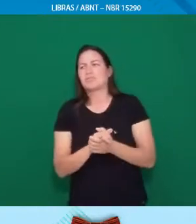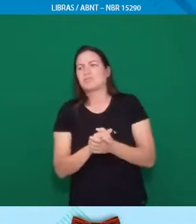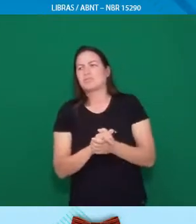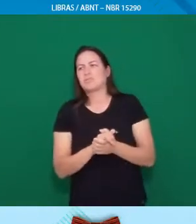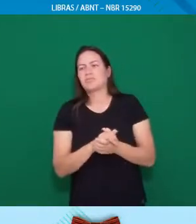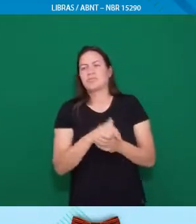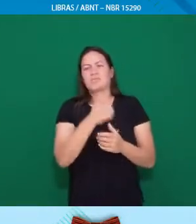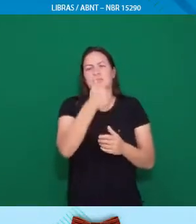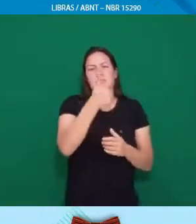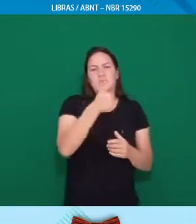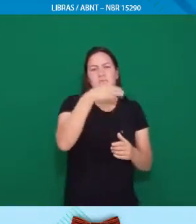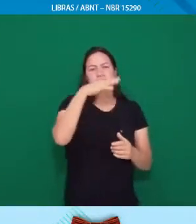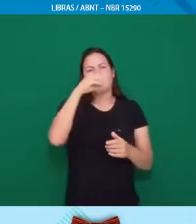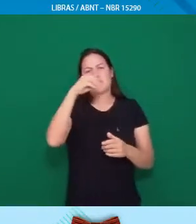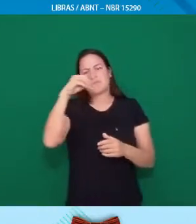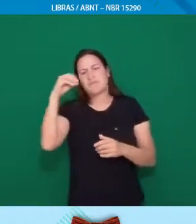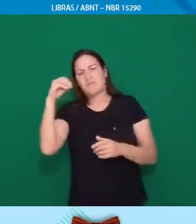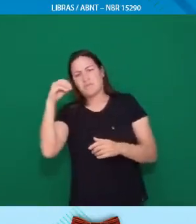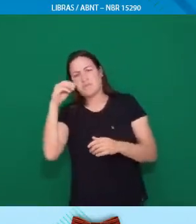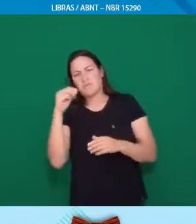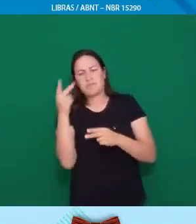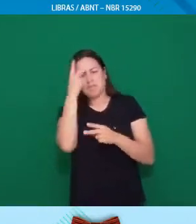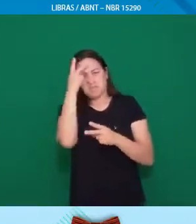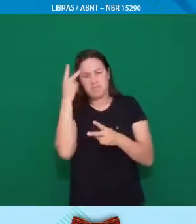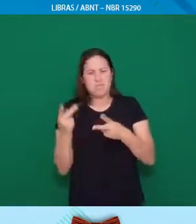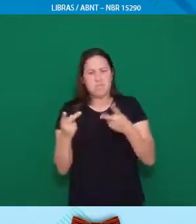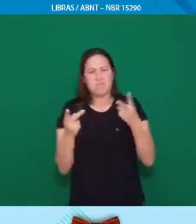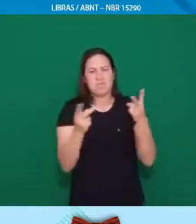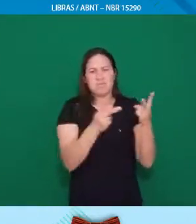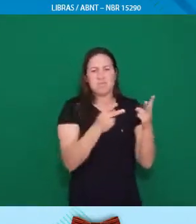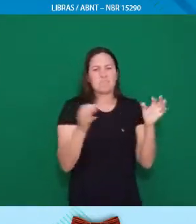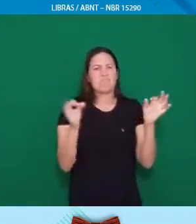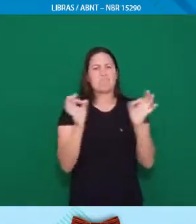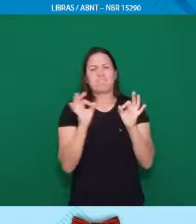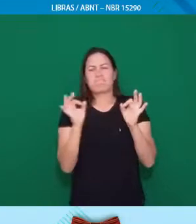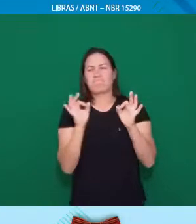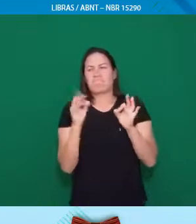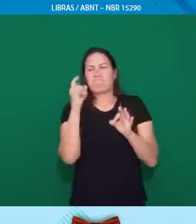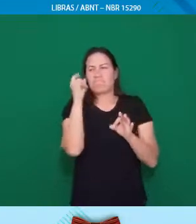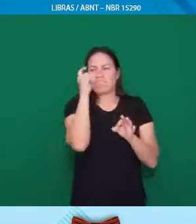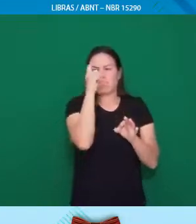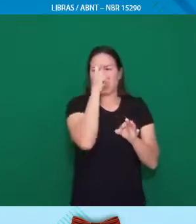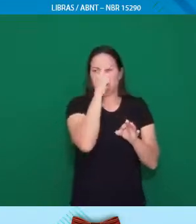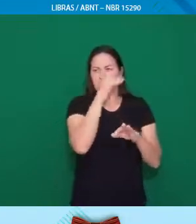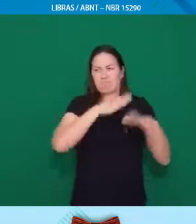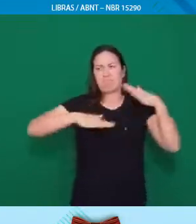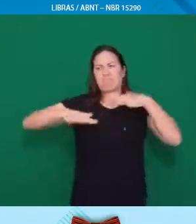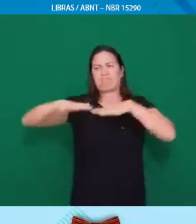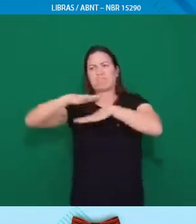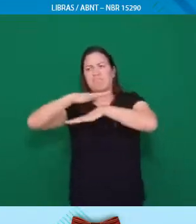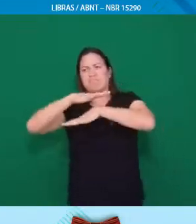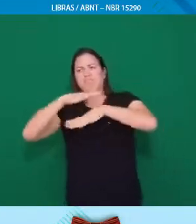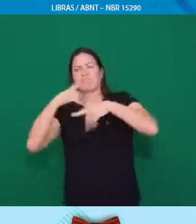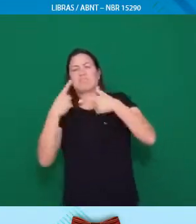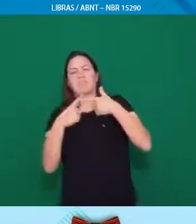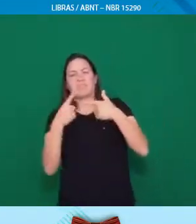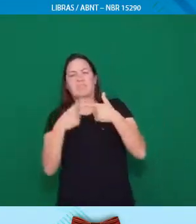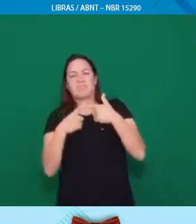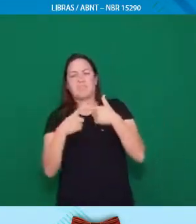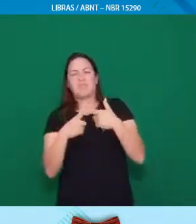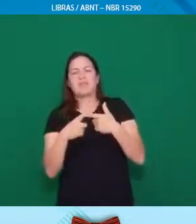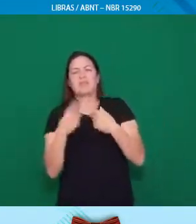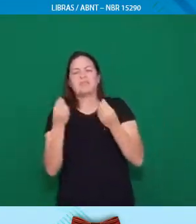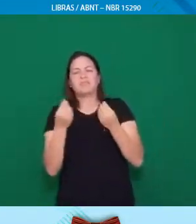sabe e 1.200 participantes em e o que é uma tarefa bem difícil de ser feita por que